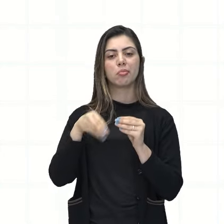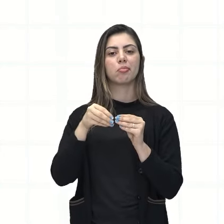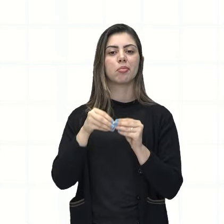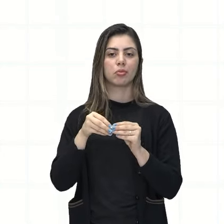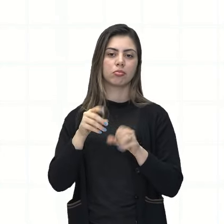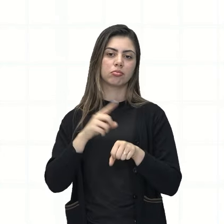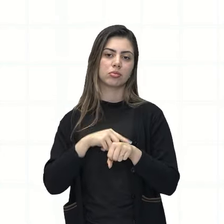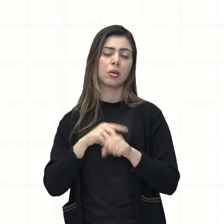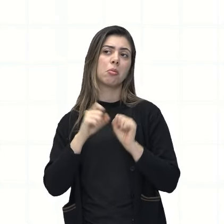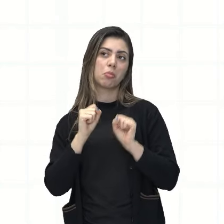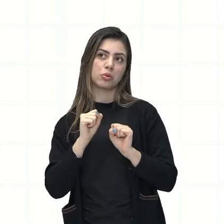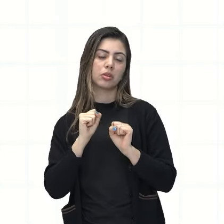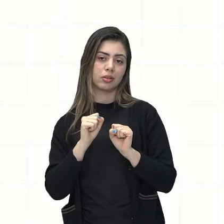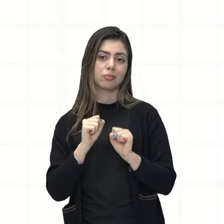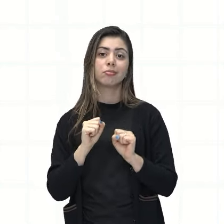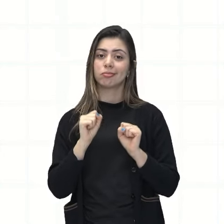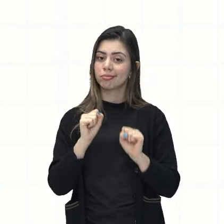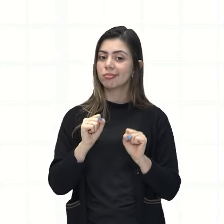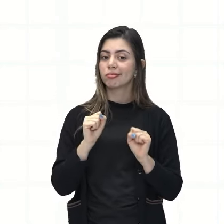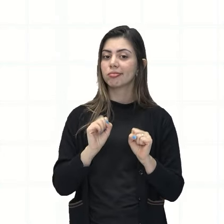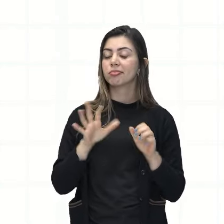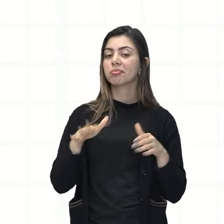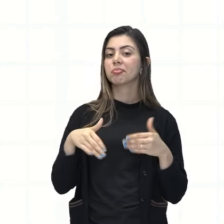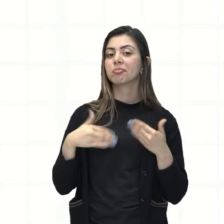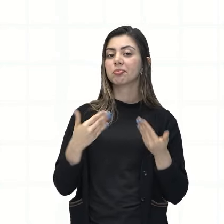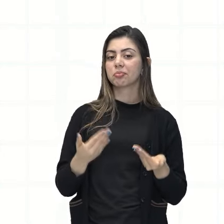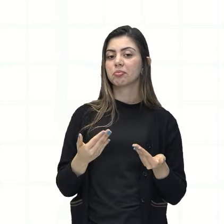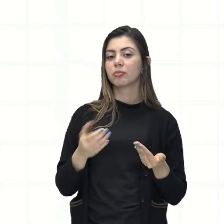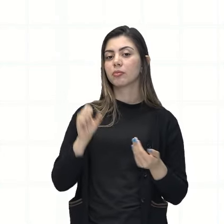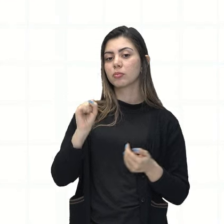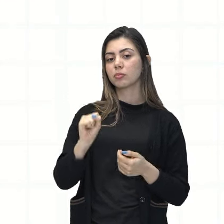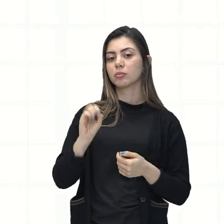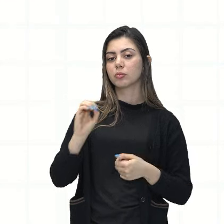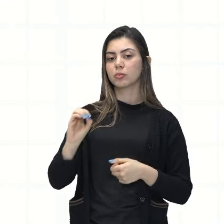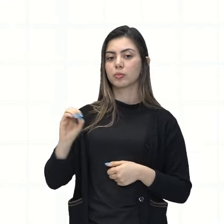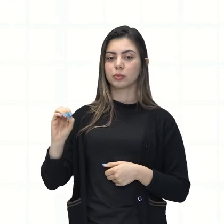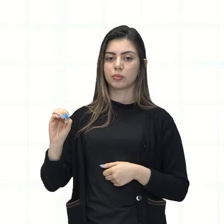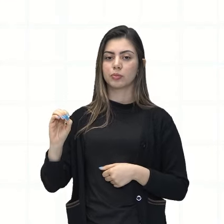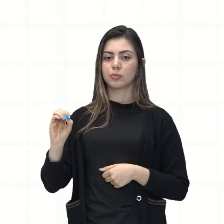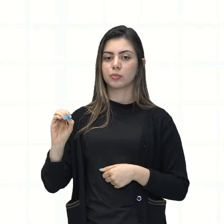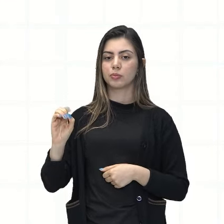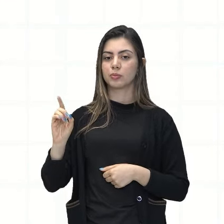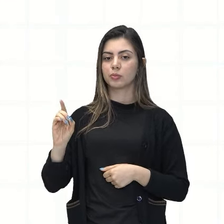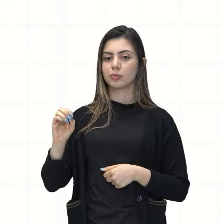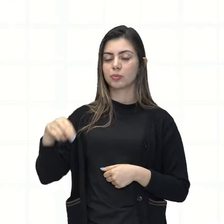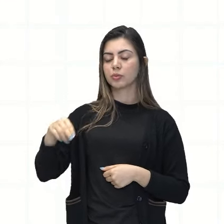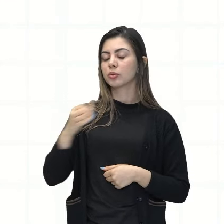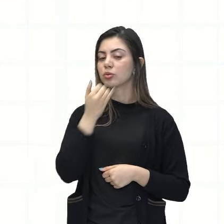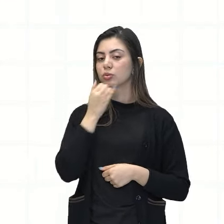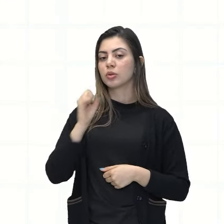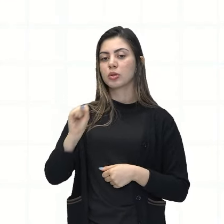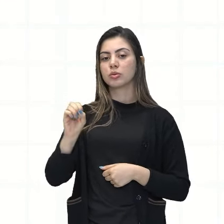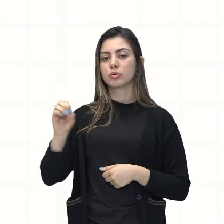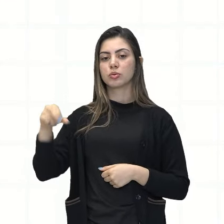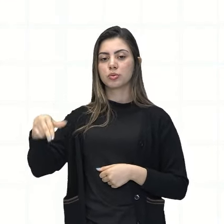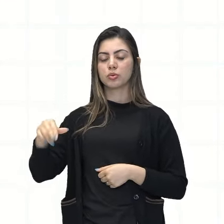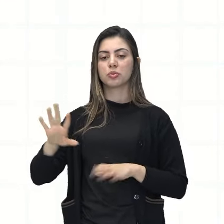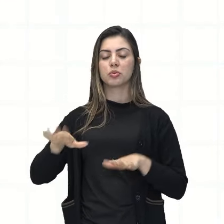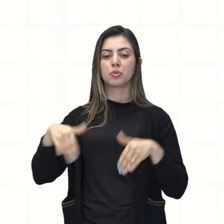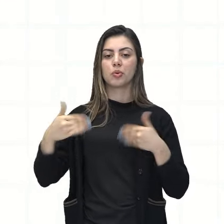não caberia? Poderia colocar soon, ou poderia ser o later, mais